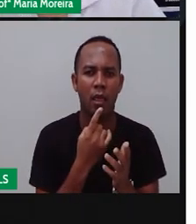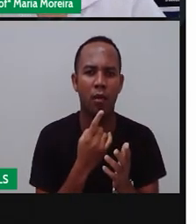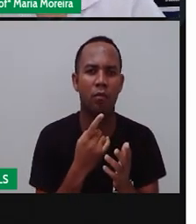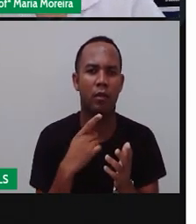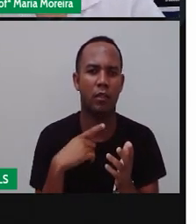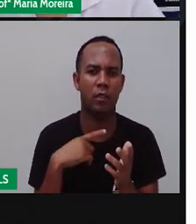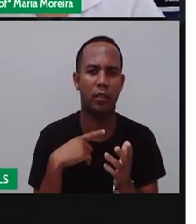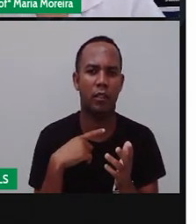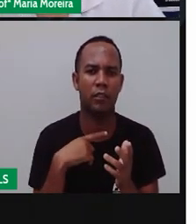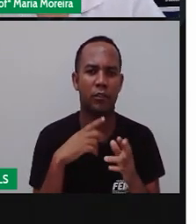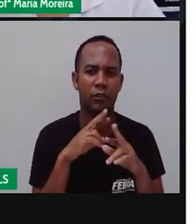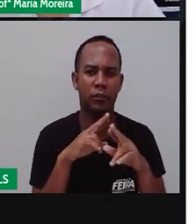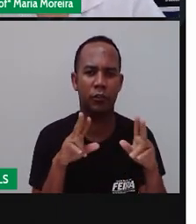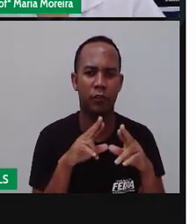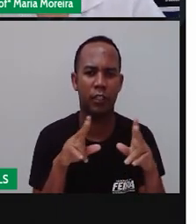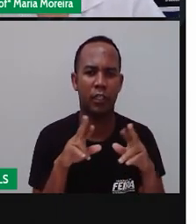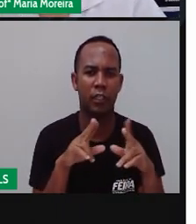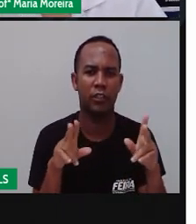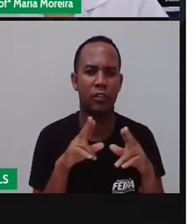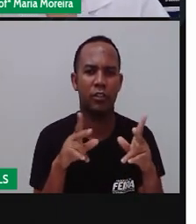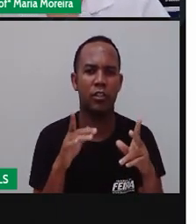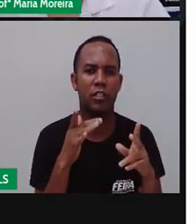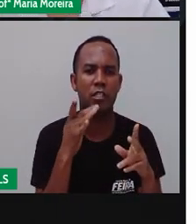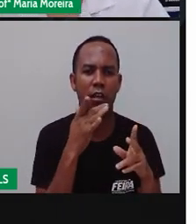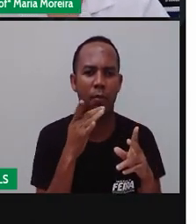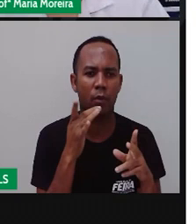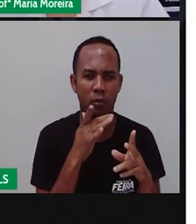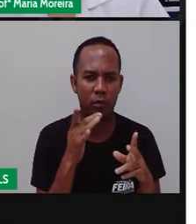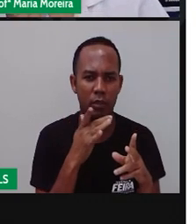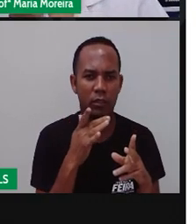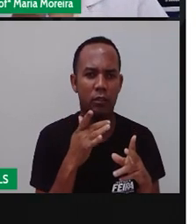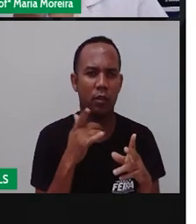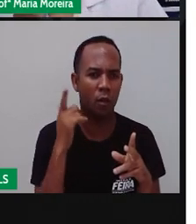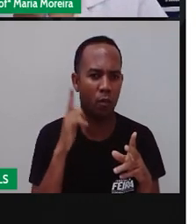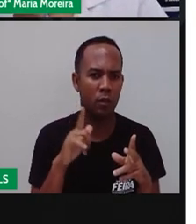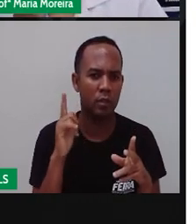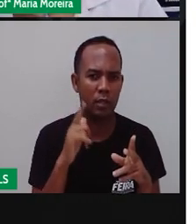quê? Os diferentes tipos de sabores. Então,